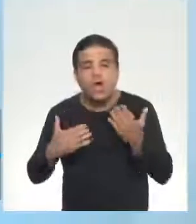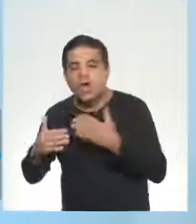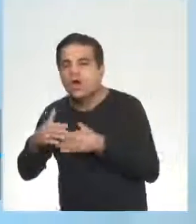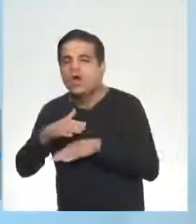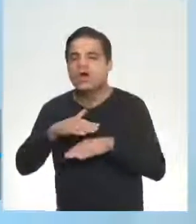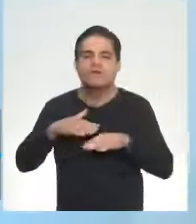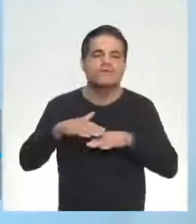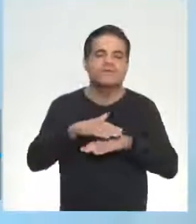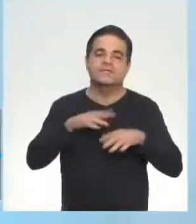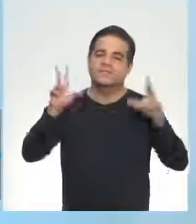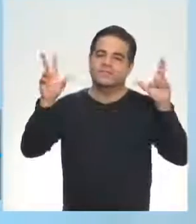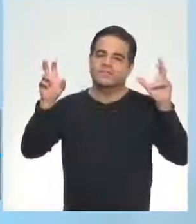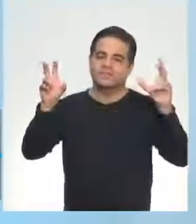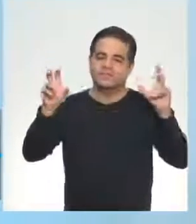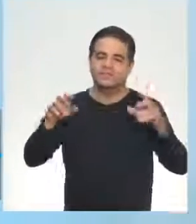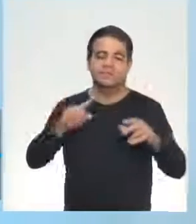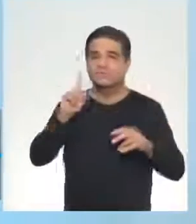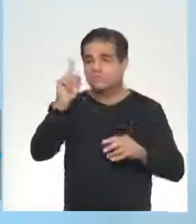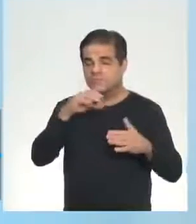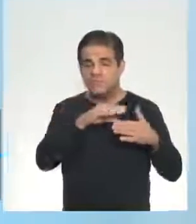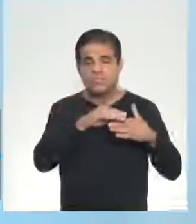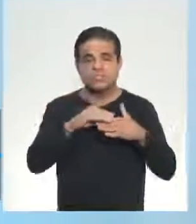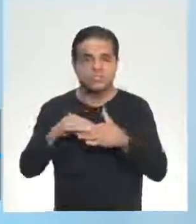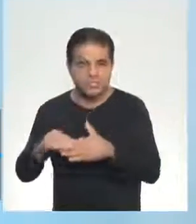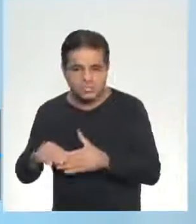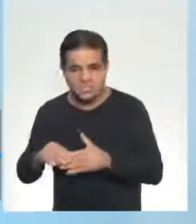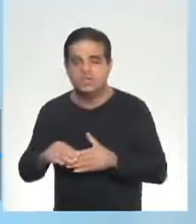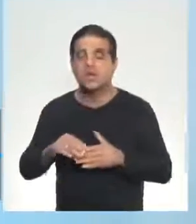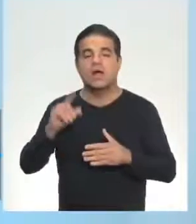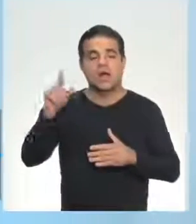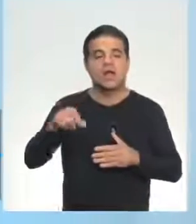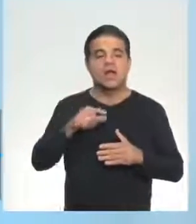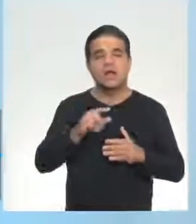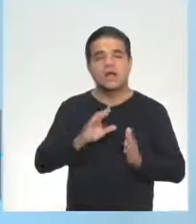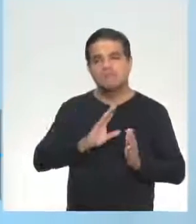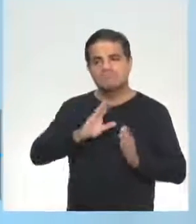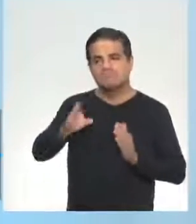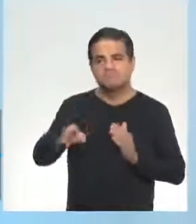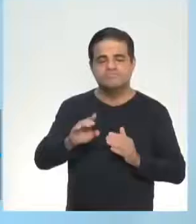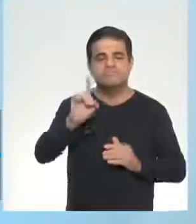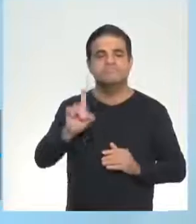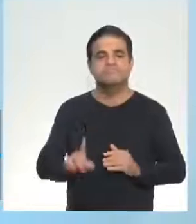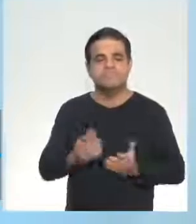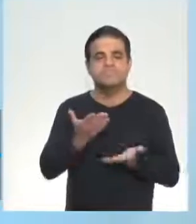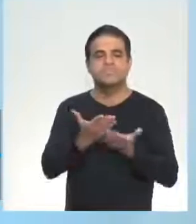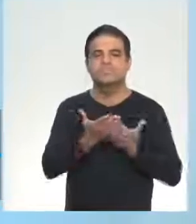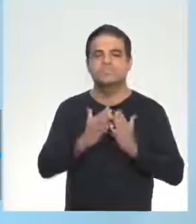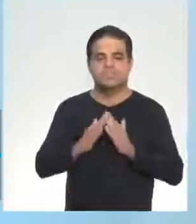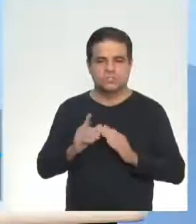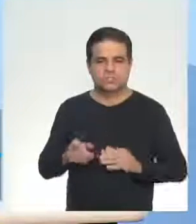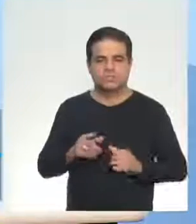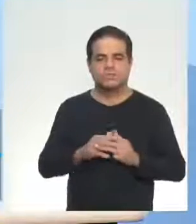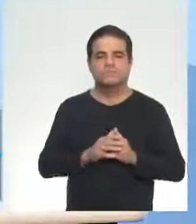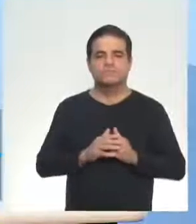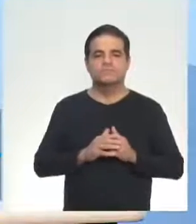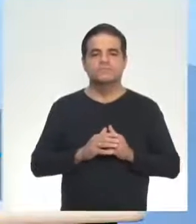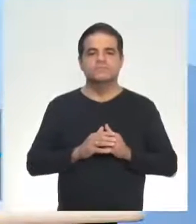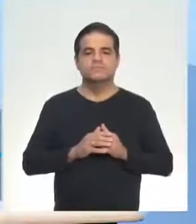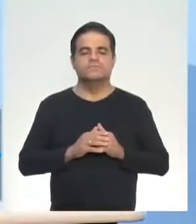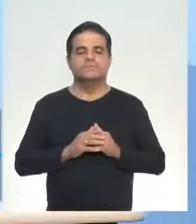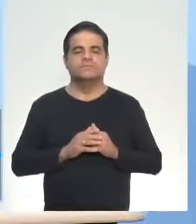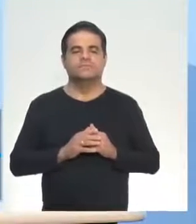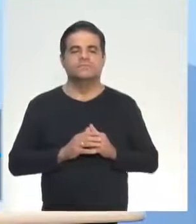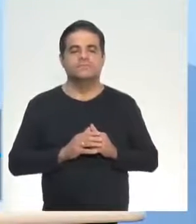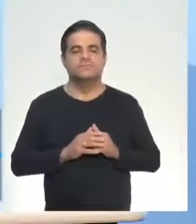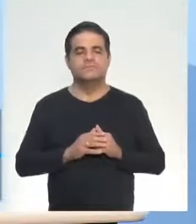sobre o assunto e nem se direcionar, né, à direção da escola, tá bom? Deixa eu só falar uma coisa, Elaine. Uma professora,